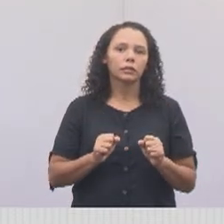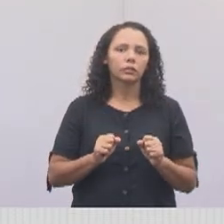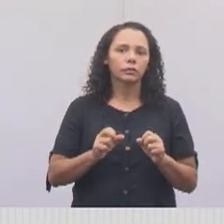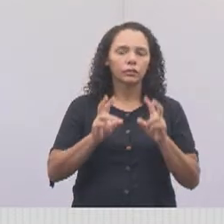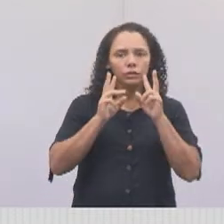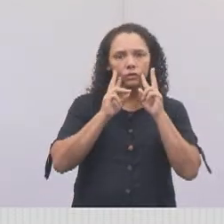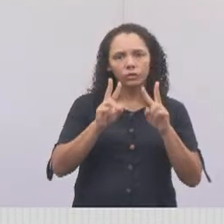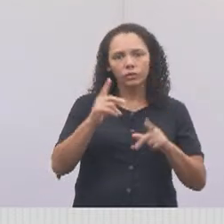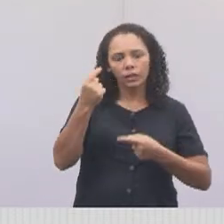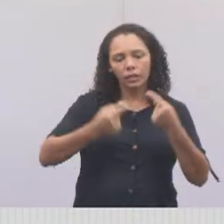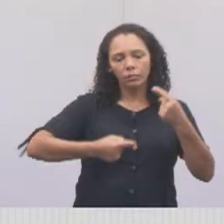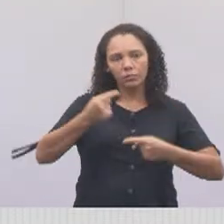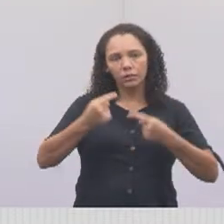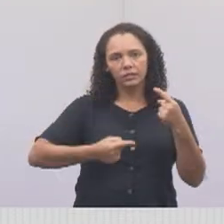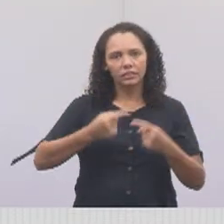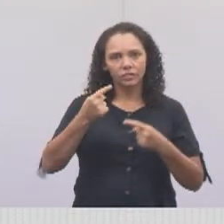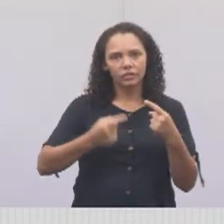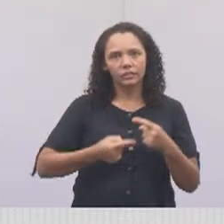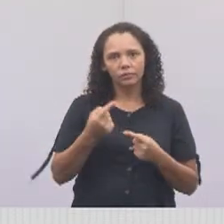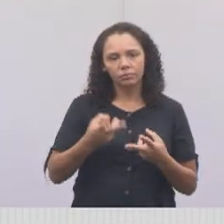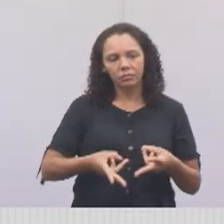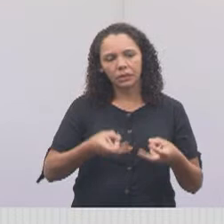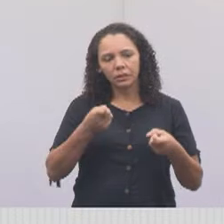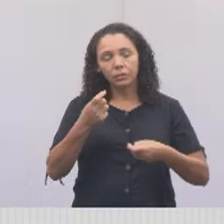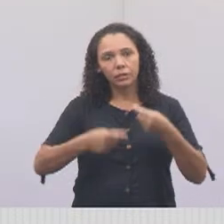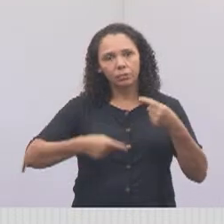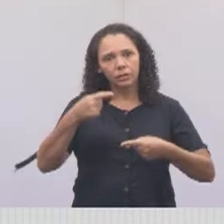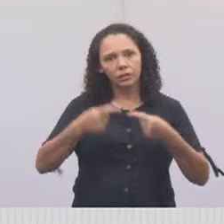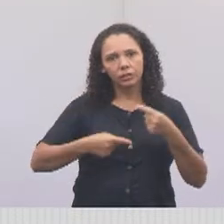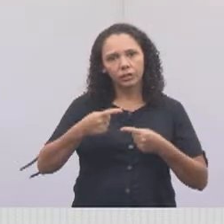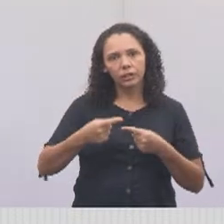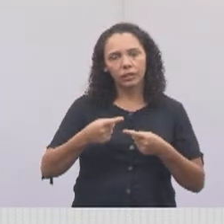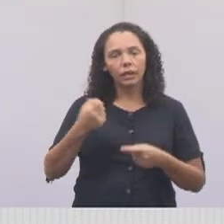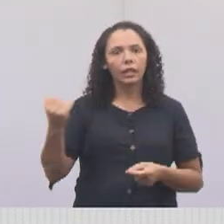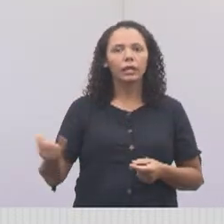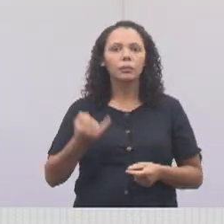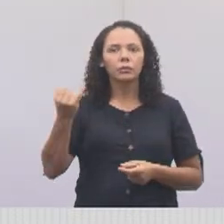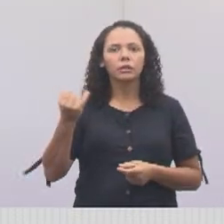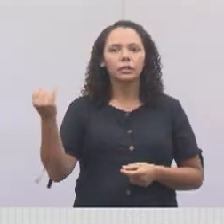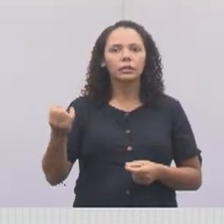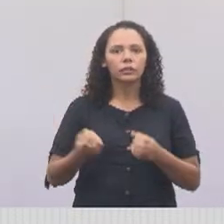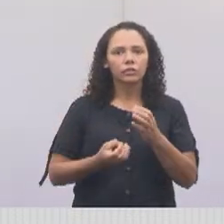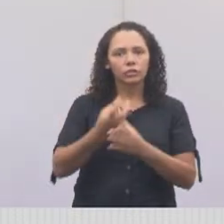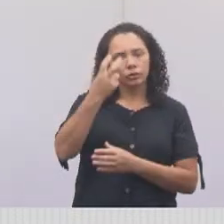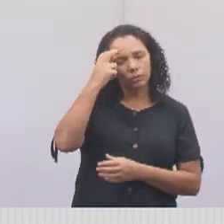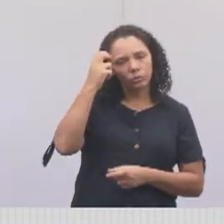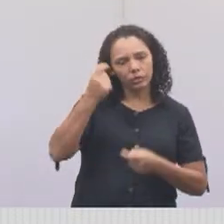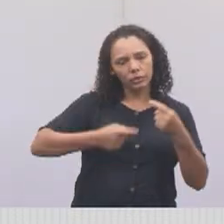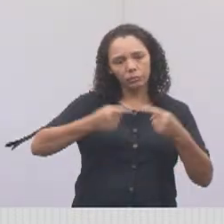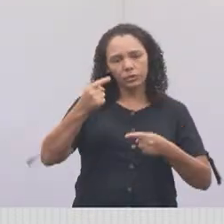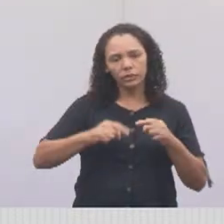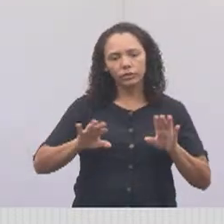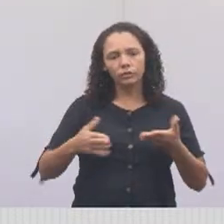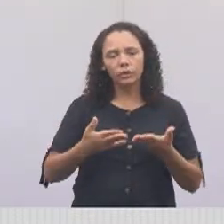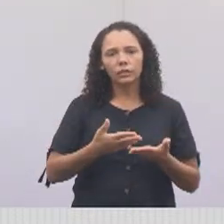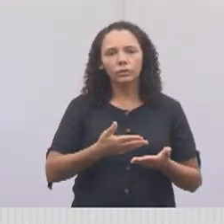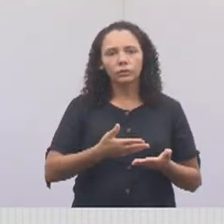enxergar um pouquinho a política. Eu acho que é importante, né, essa cultura do que é a política desde